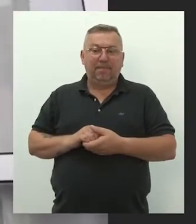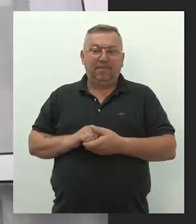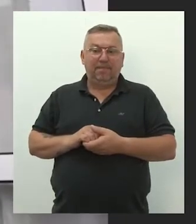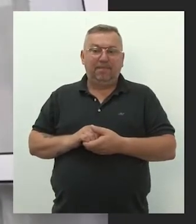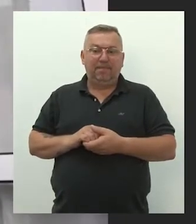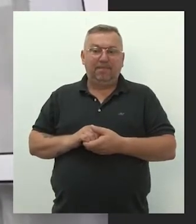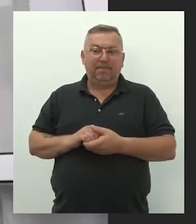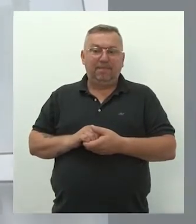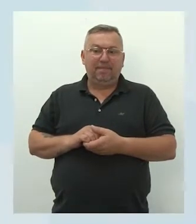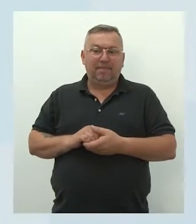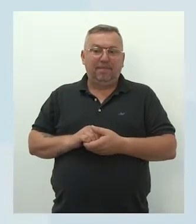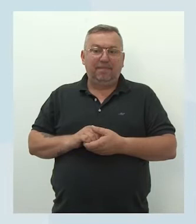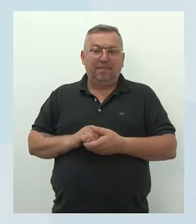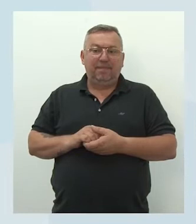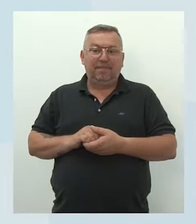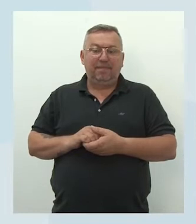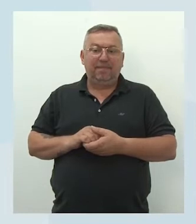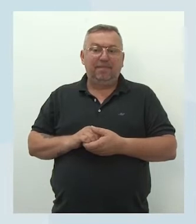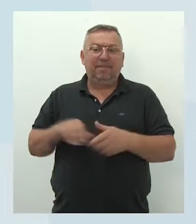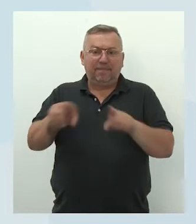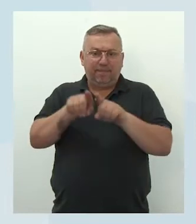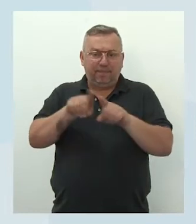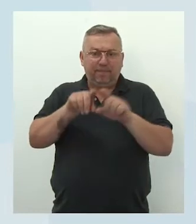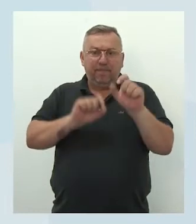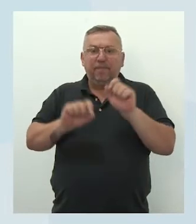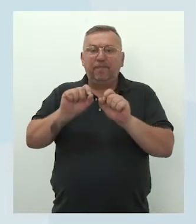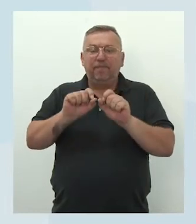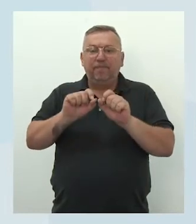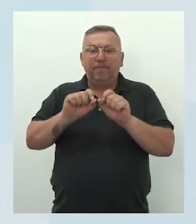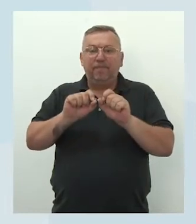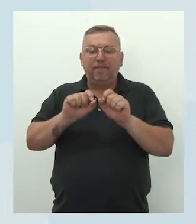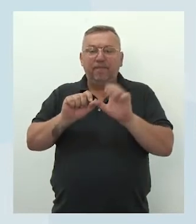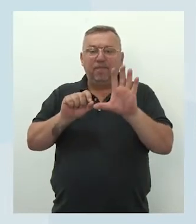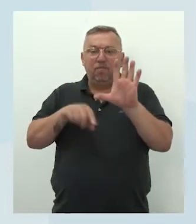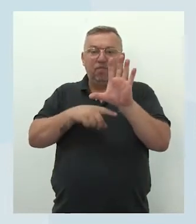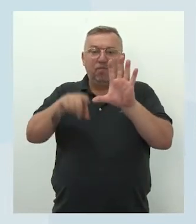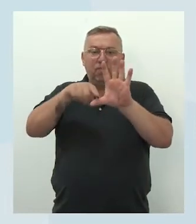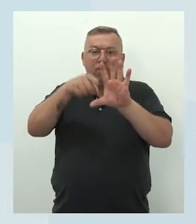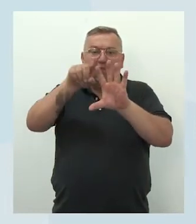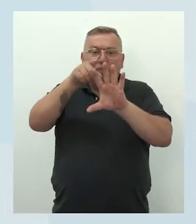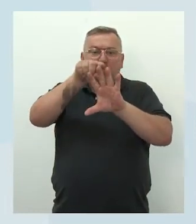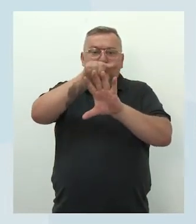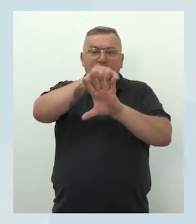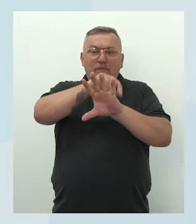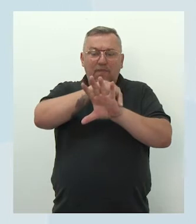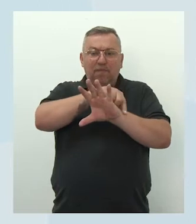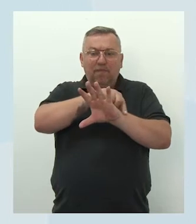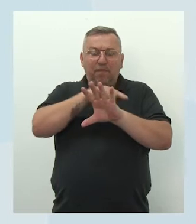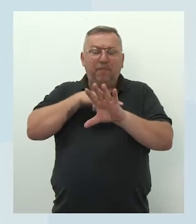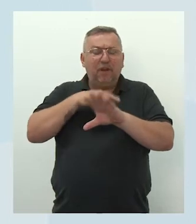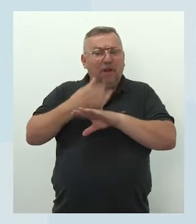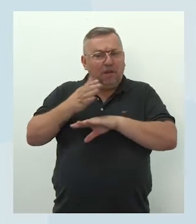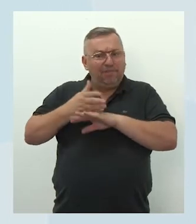Renan. Então, e aí, desenhar o contorno da mão, que é uma atividade bem